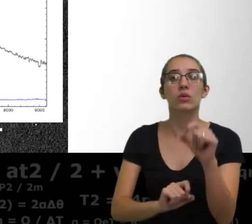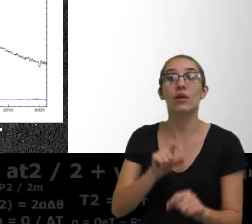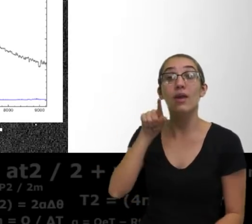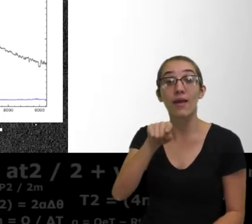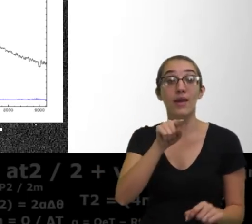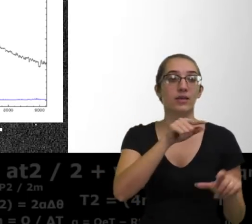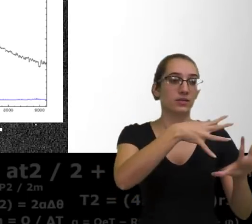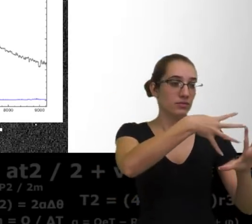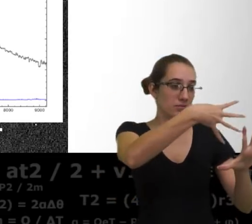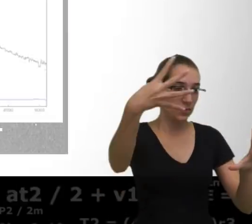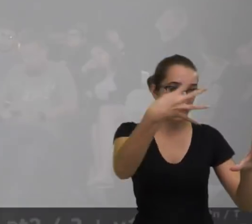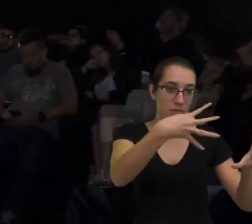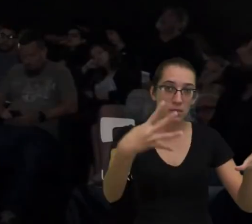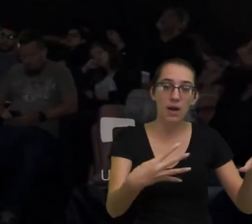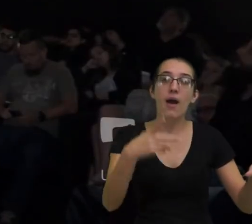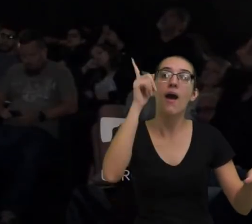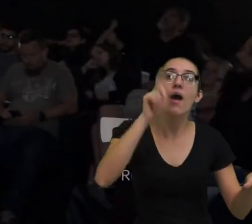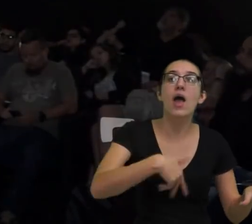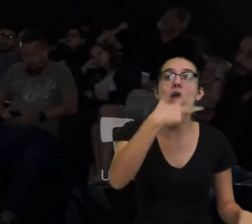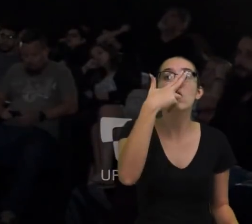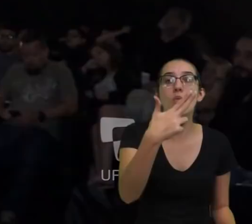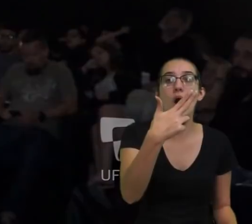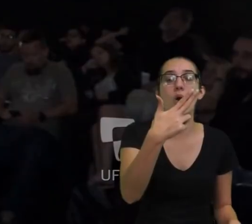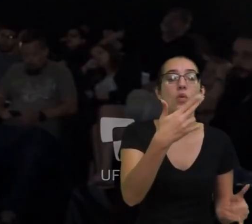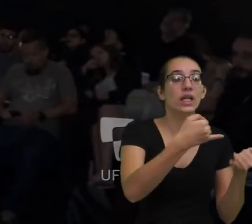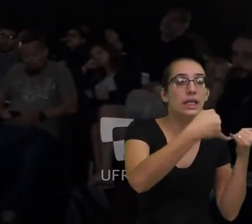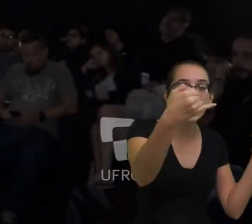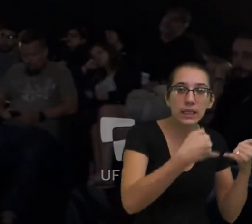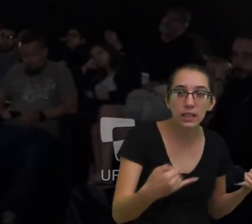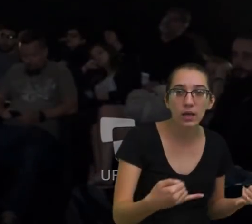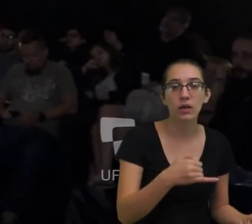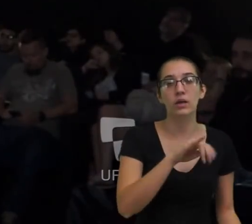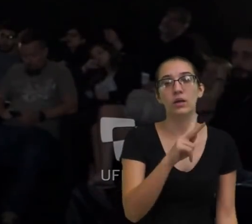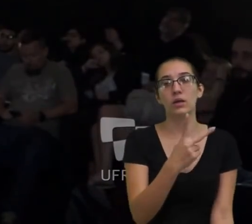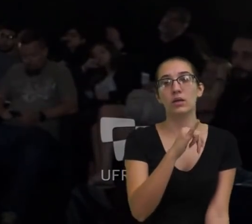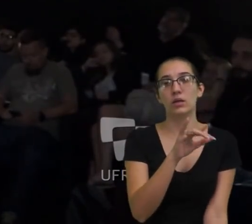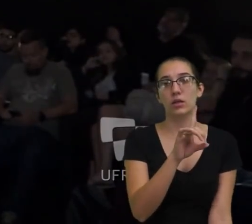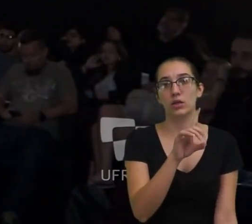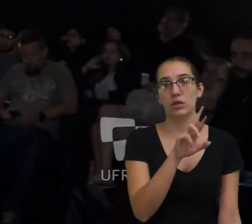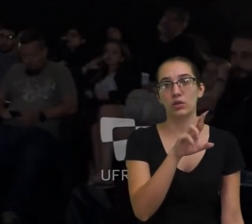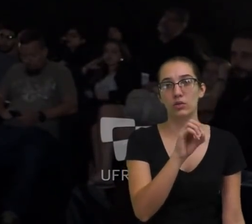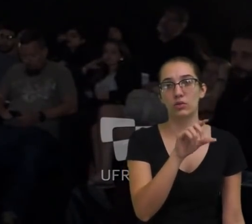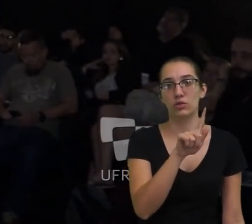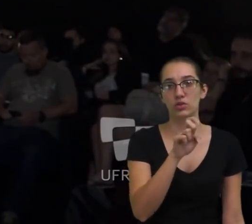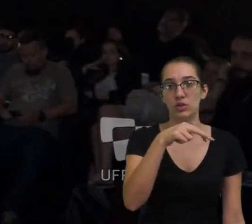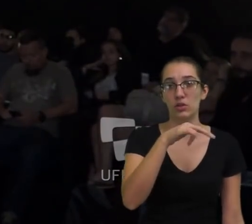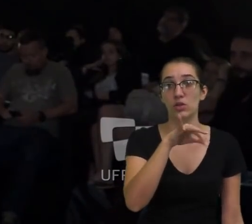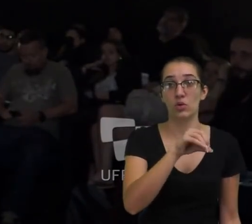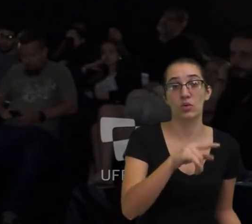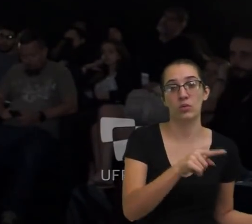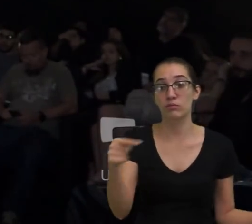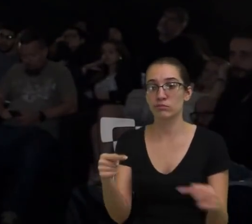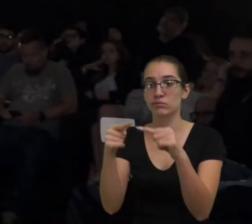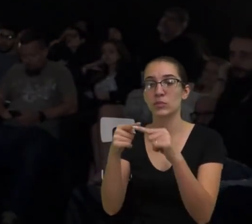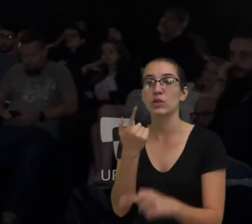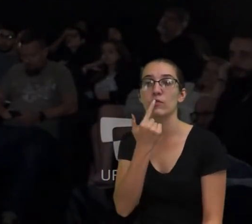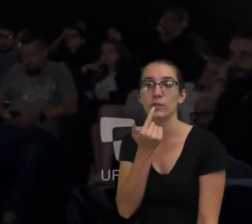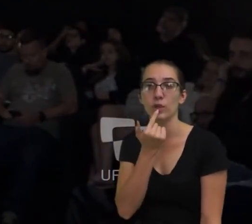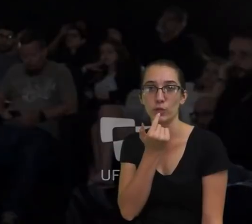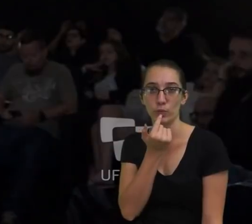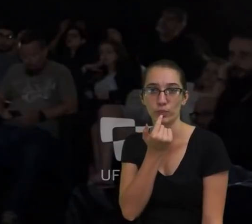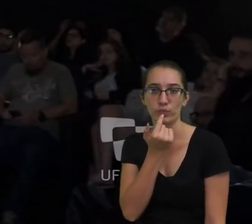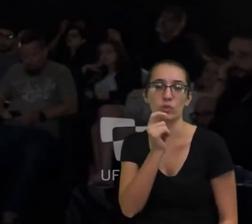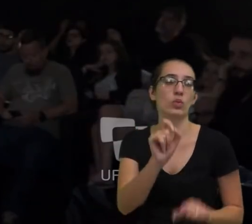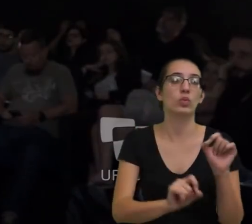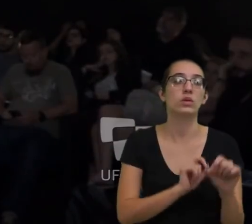Tá? Eu tenho elétrons lá orbitando o meu átomo de hidrogênio. E aí eu tenho um elétron que ele